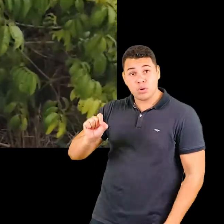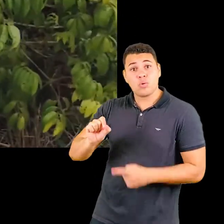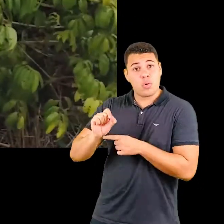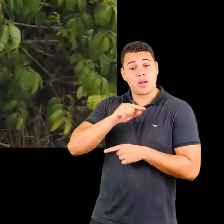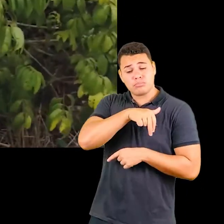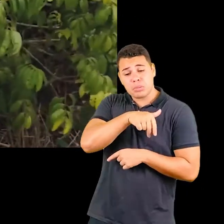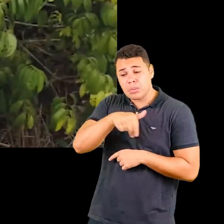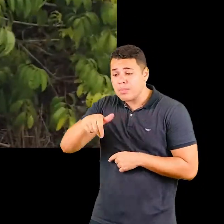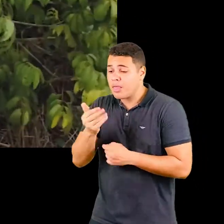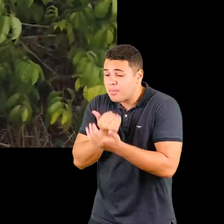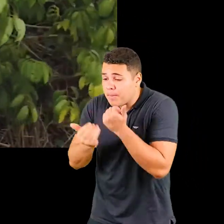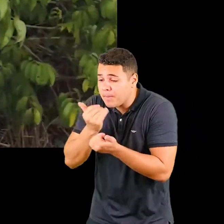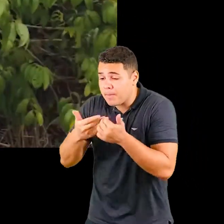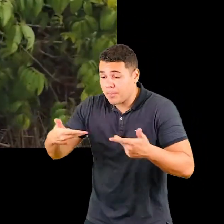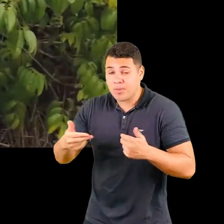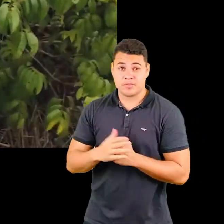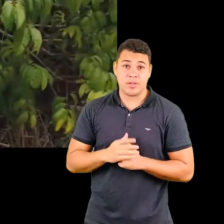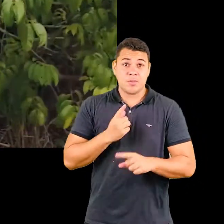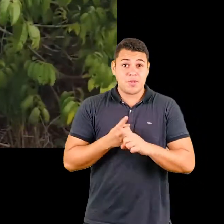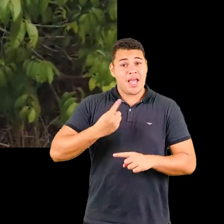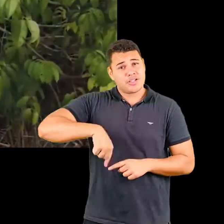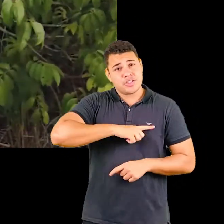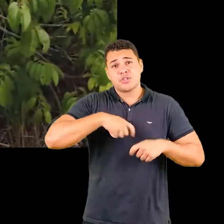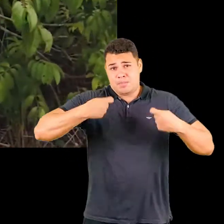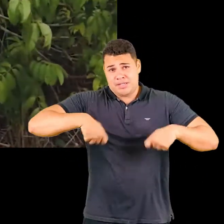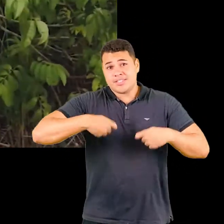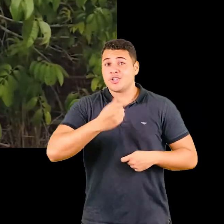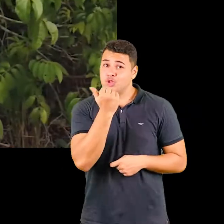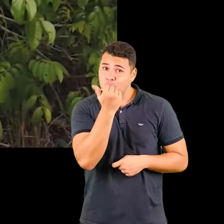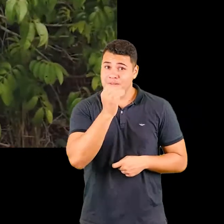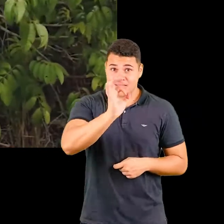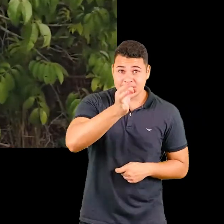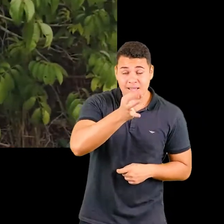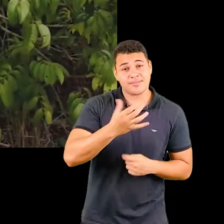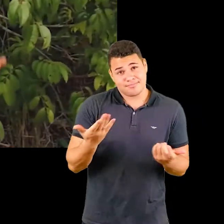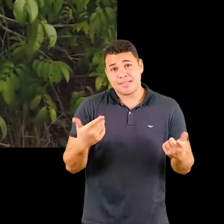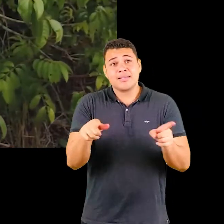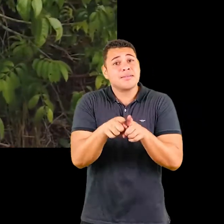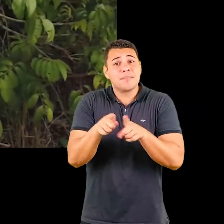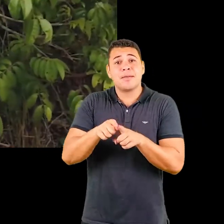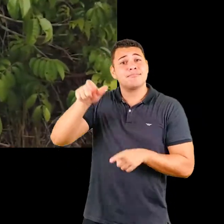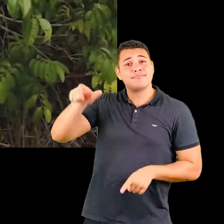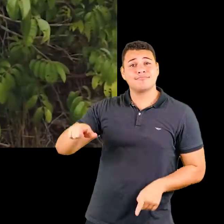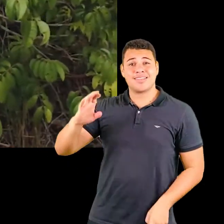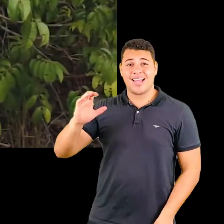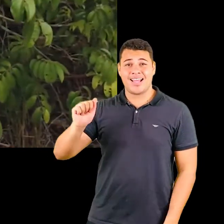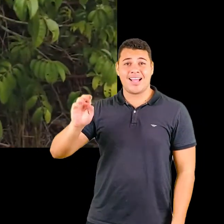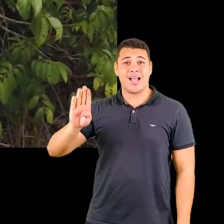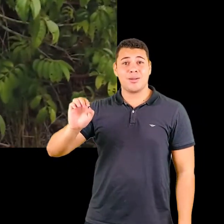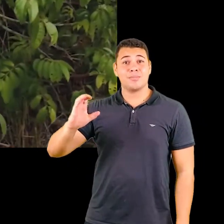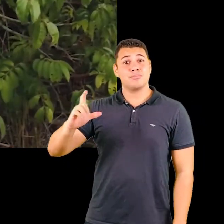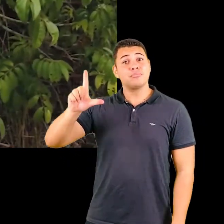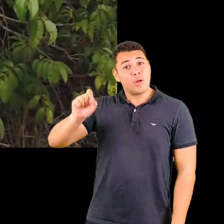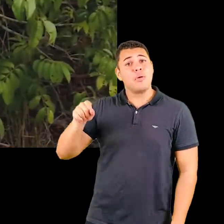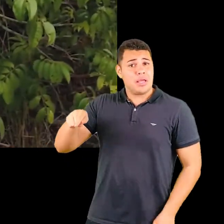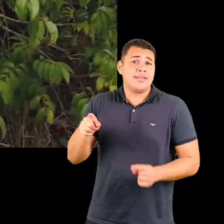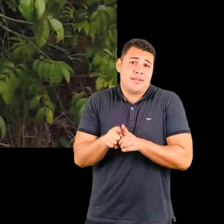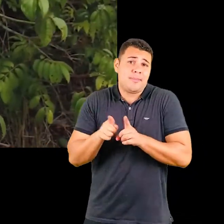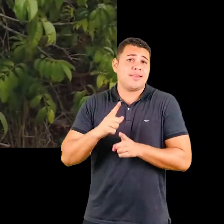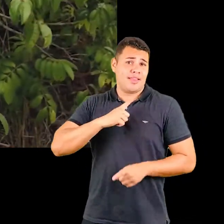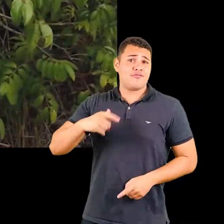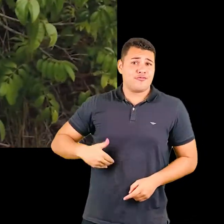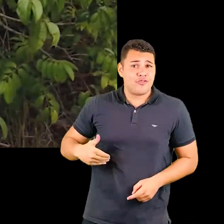sobreviver, né? E o caboclo também, no ritual da mata, também ele come, né?